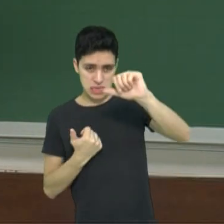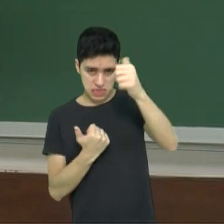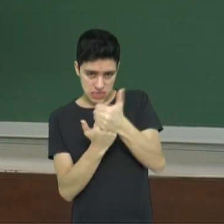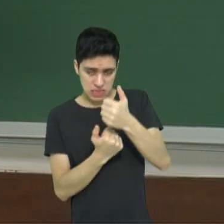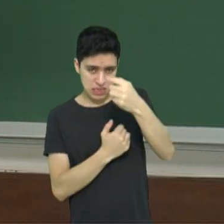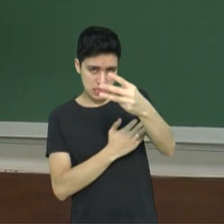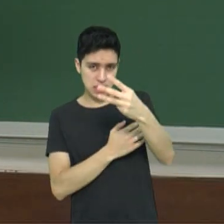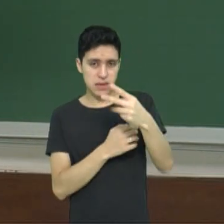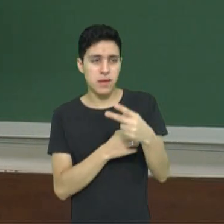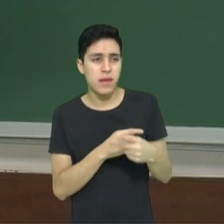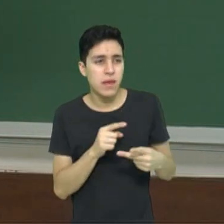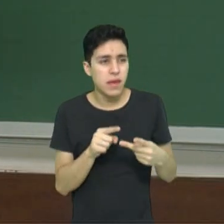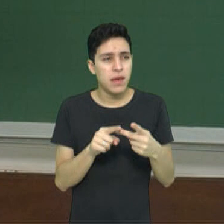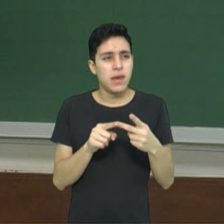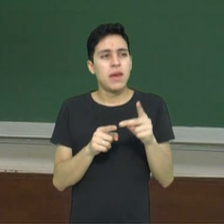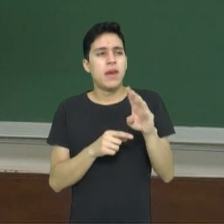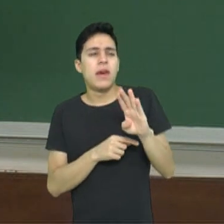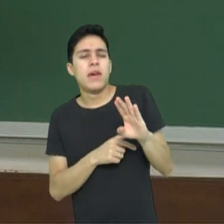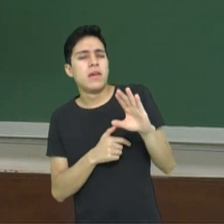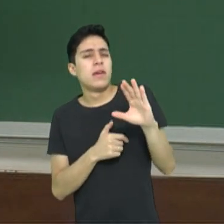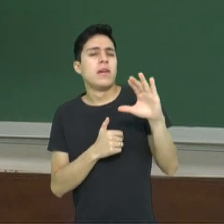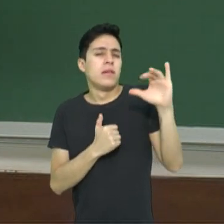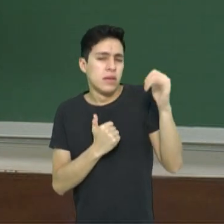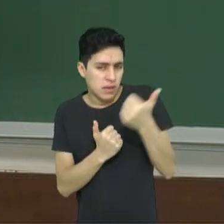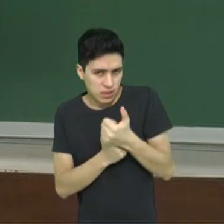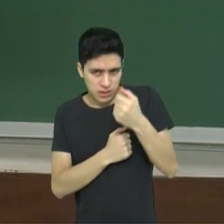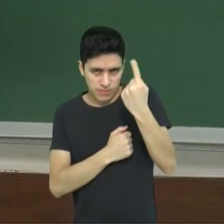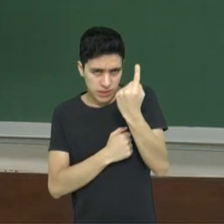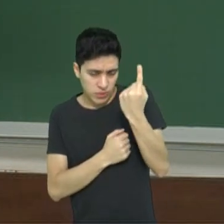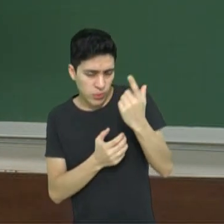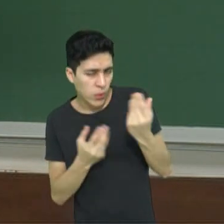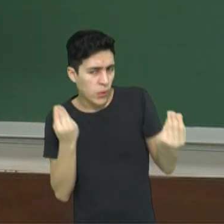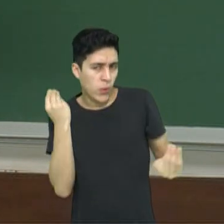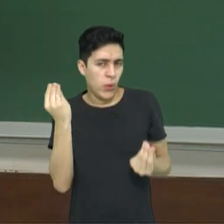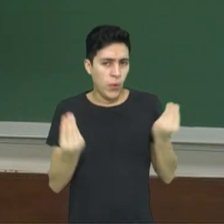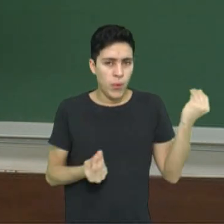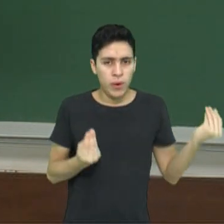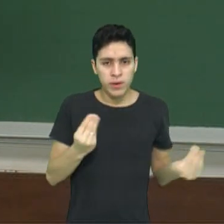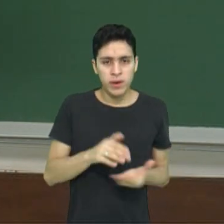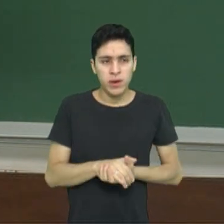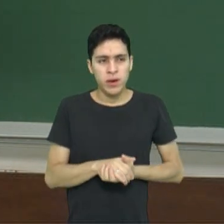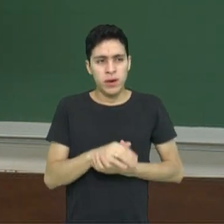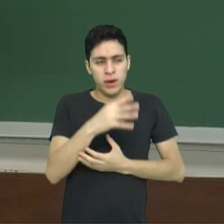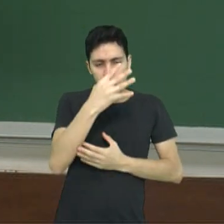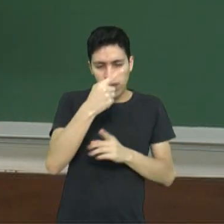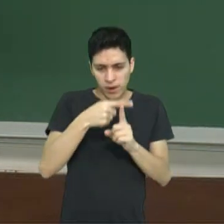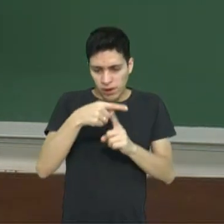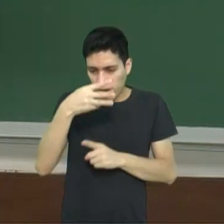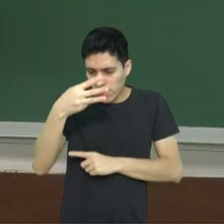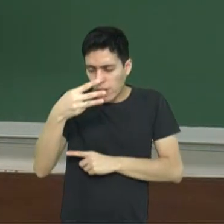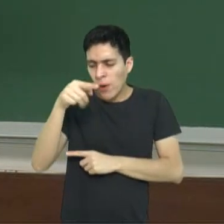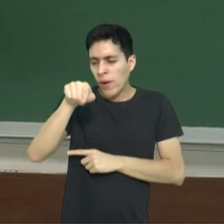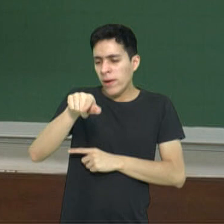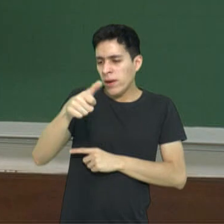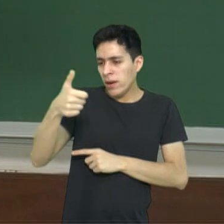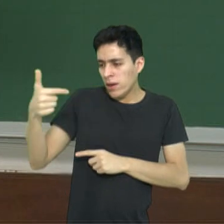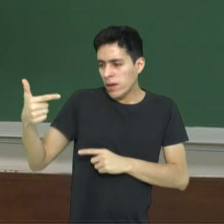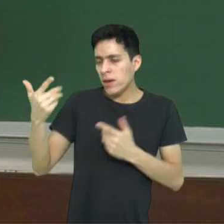coloca 3, no lugar do B, coloca o menos 1, ok? 4 vezes 3,